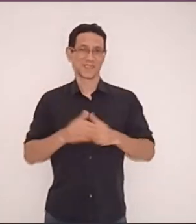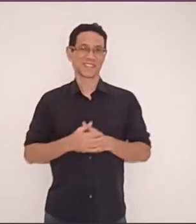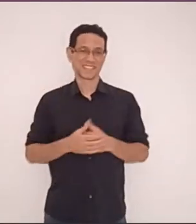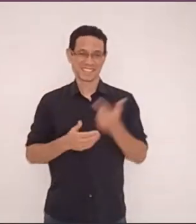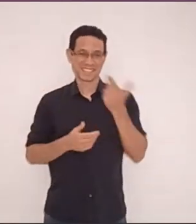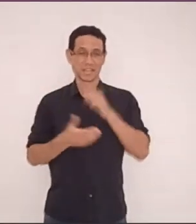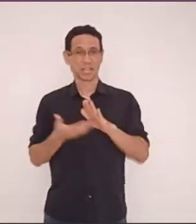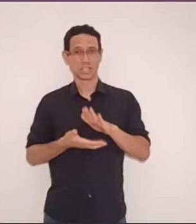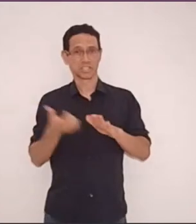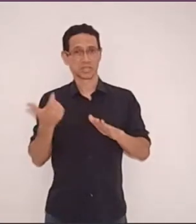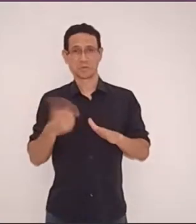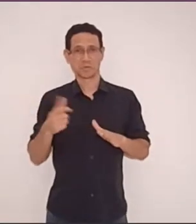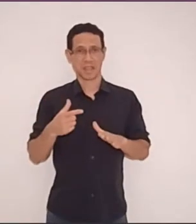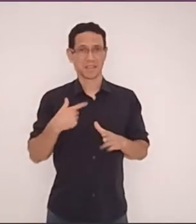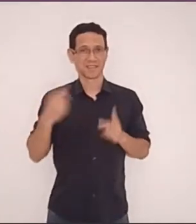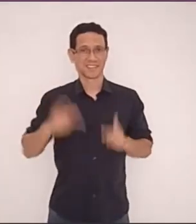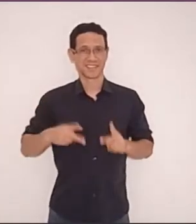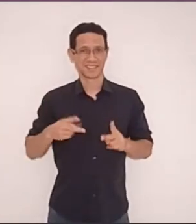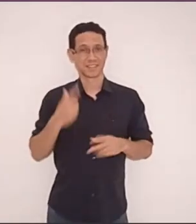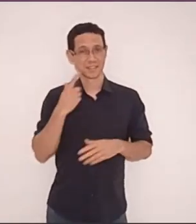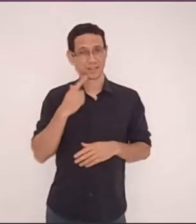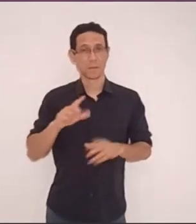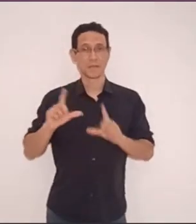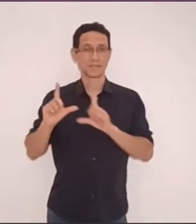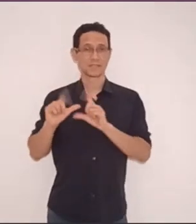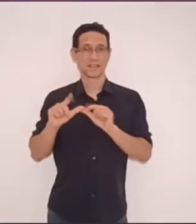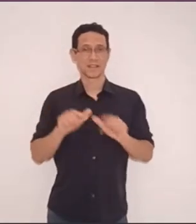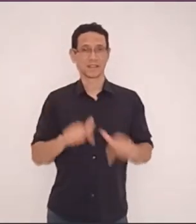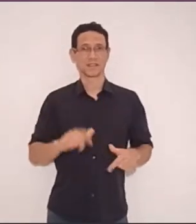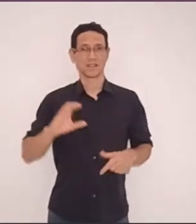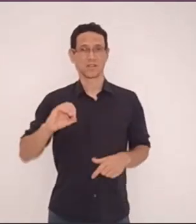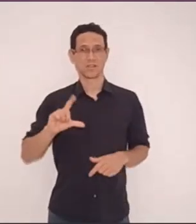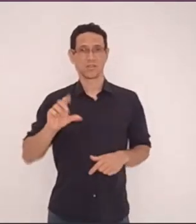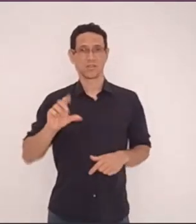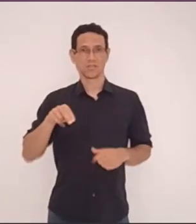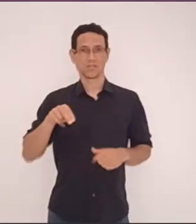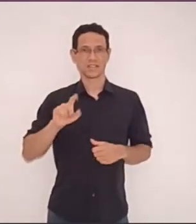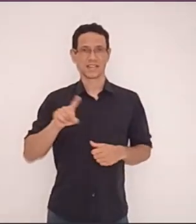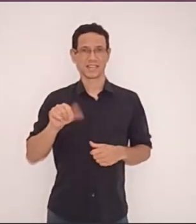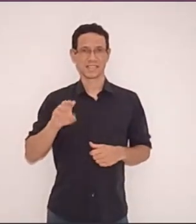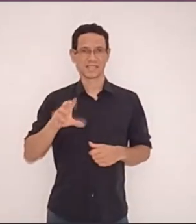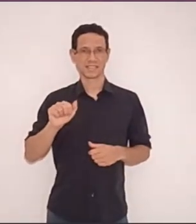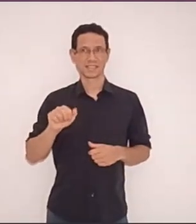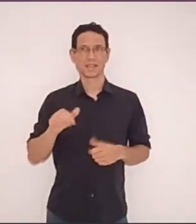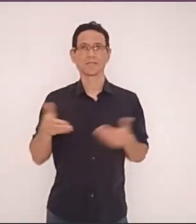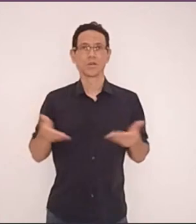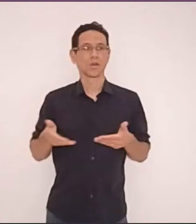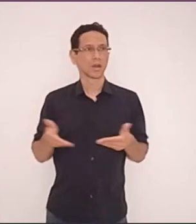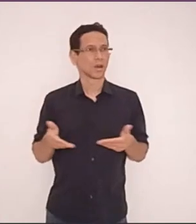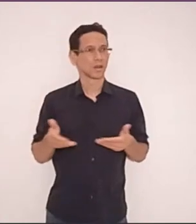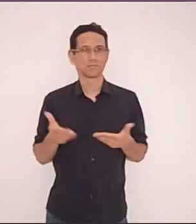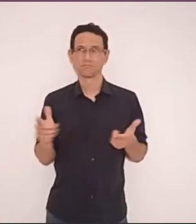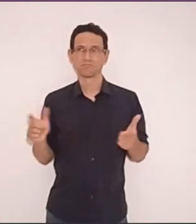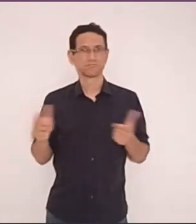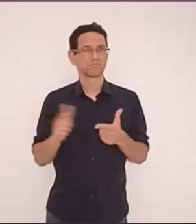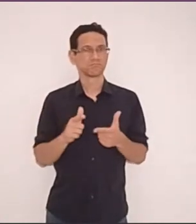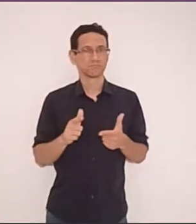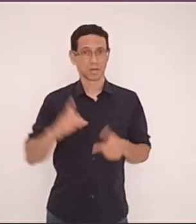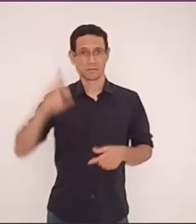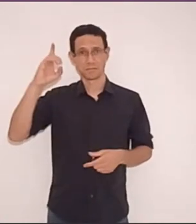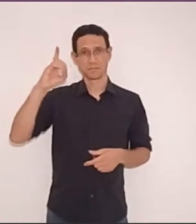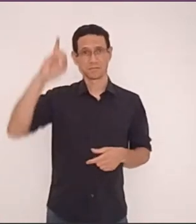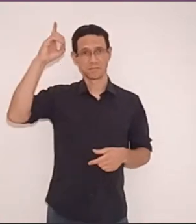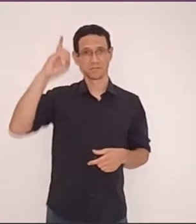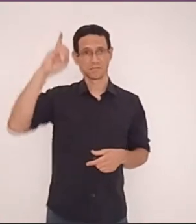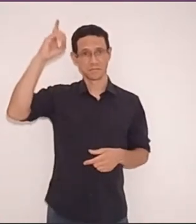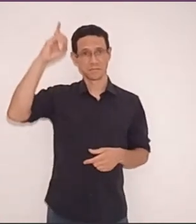geração colonialista não tem era só olha que maravilha pelo onipotente